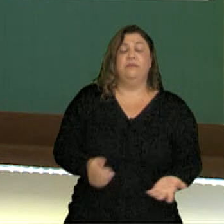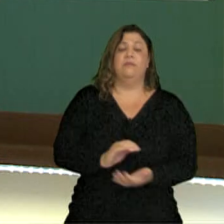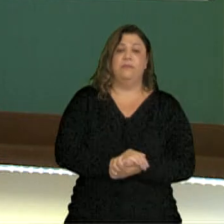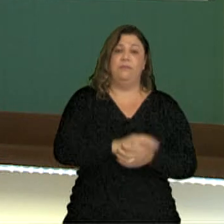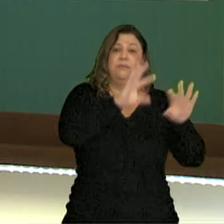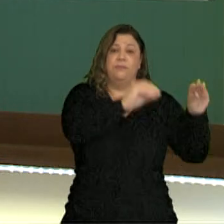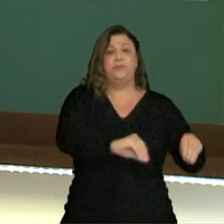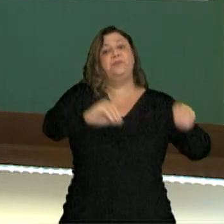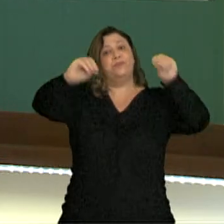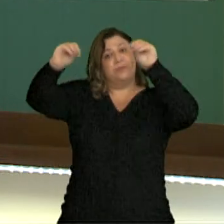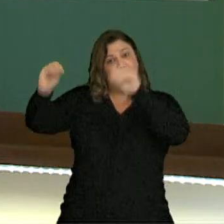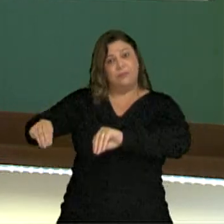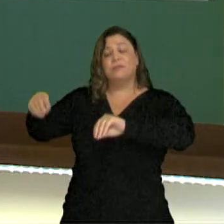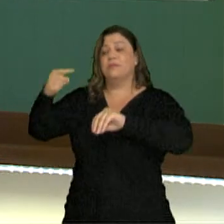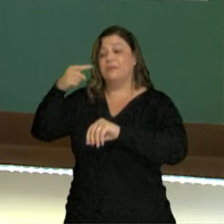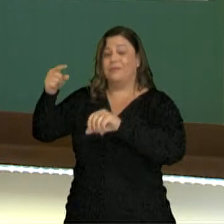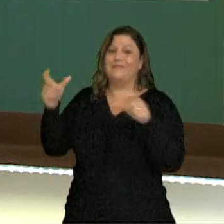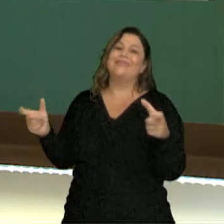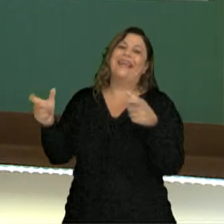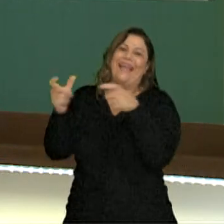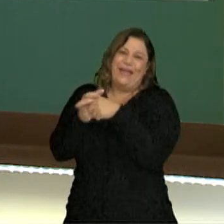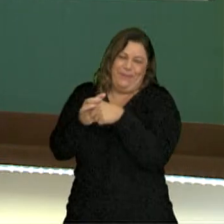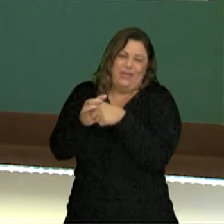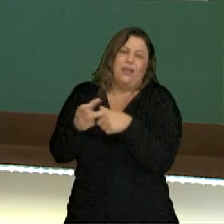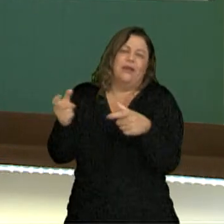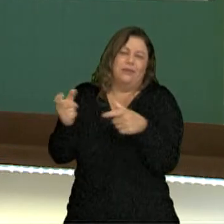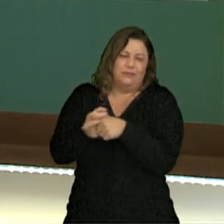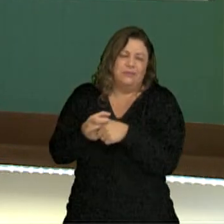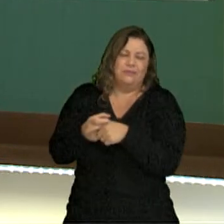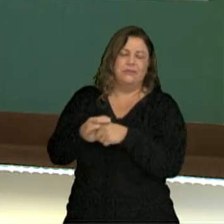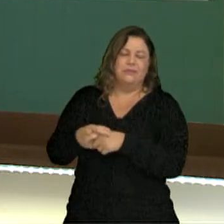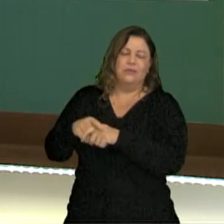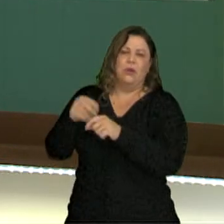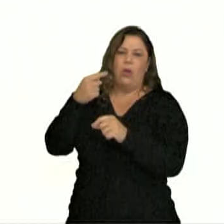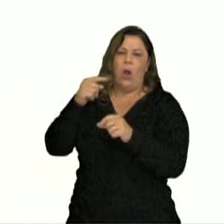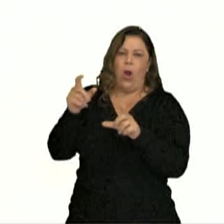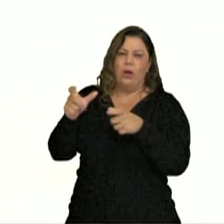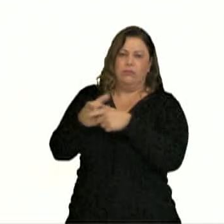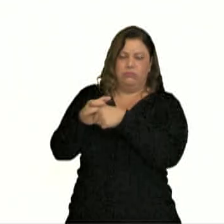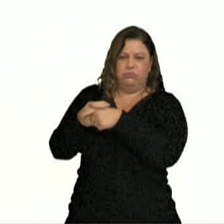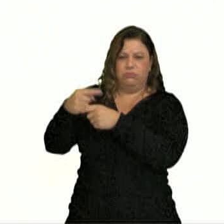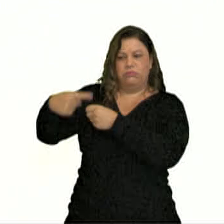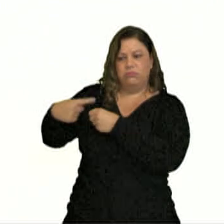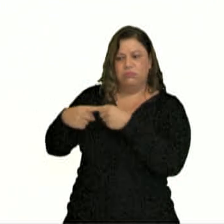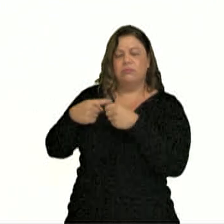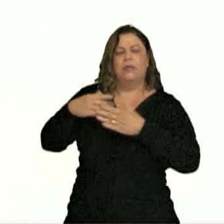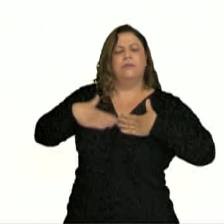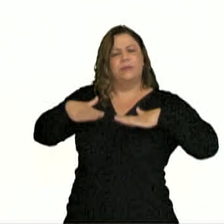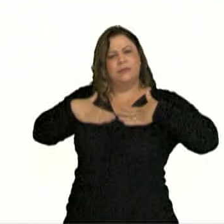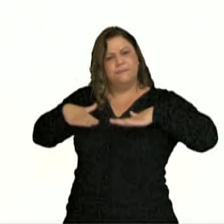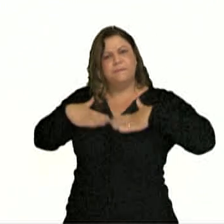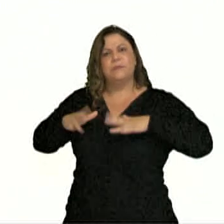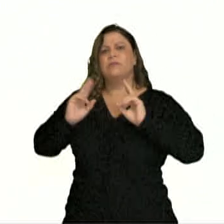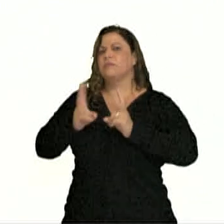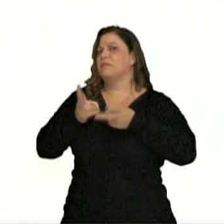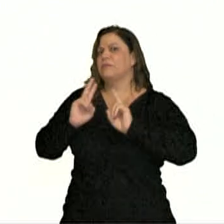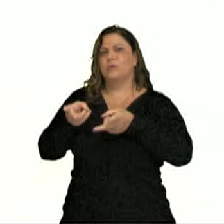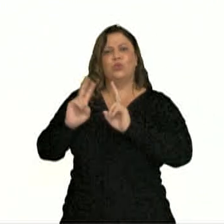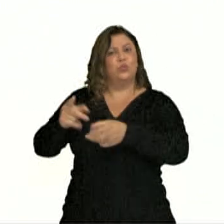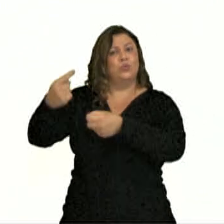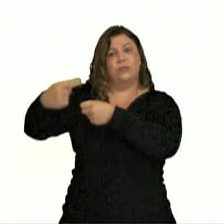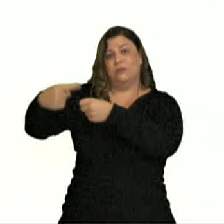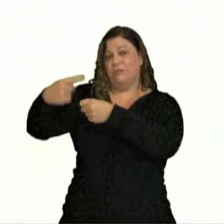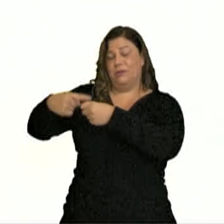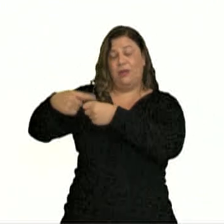uma área urbana e vai para uma cidade menor, para uma cidade mais pacata, uma cidade mais tranquila. Continua sendo uma